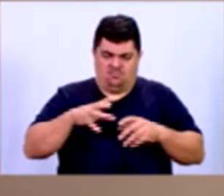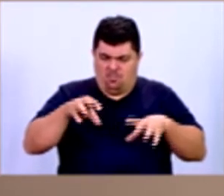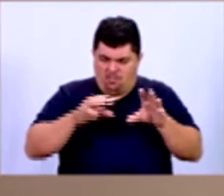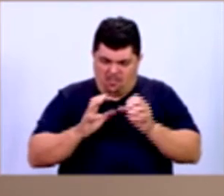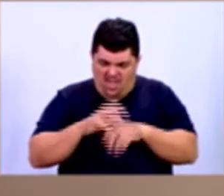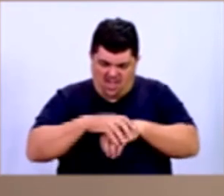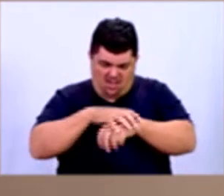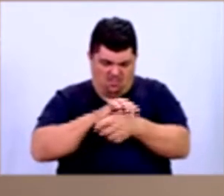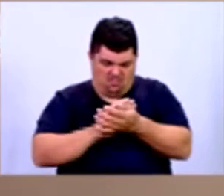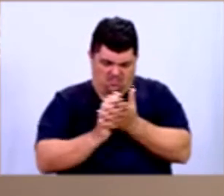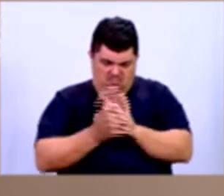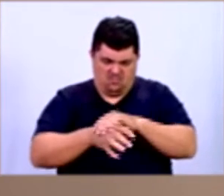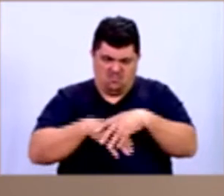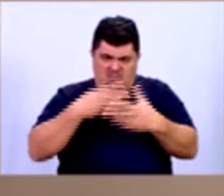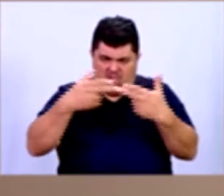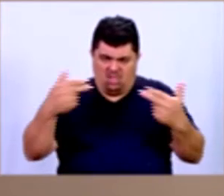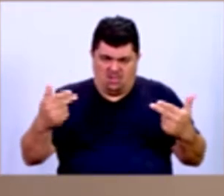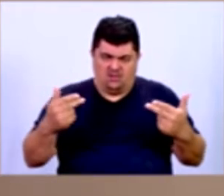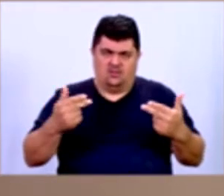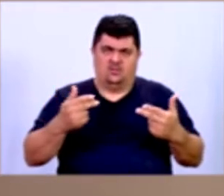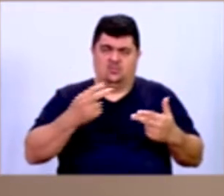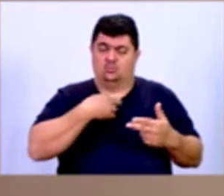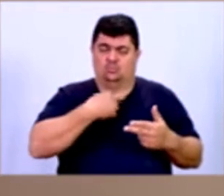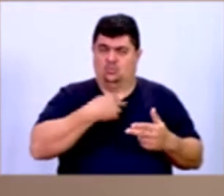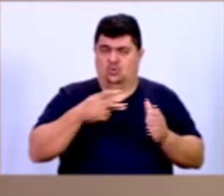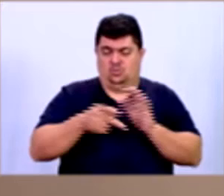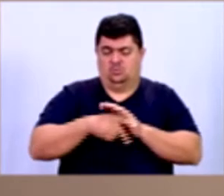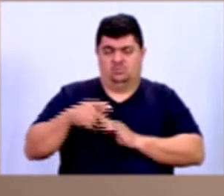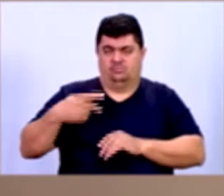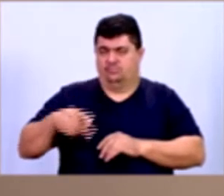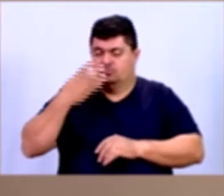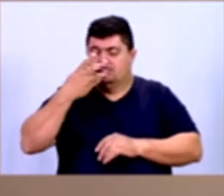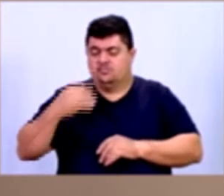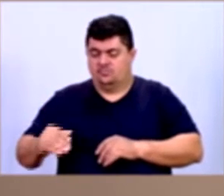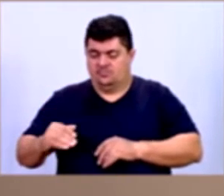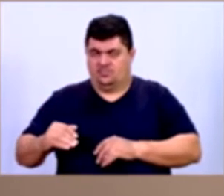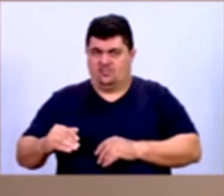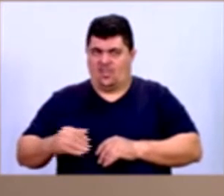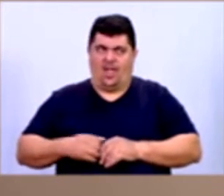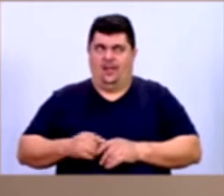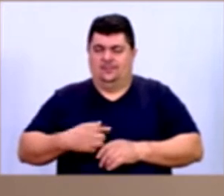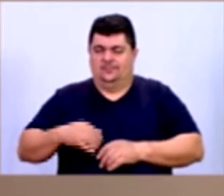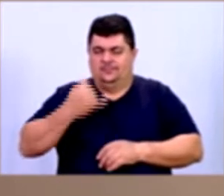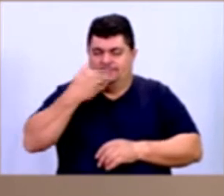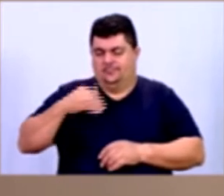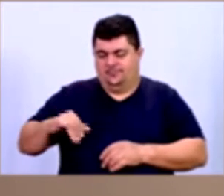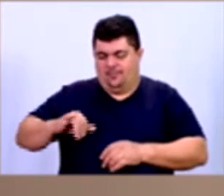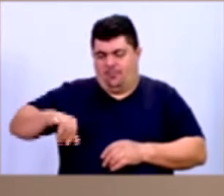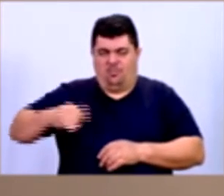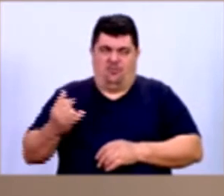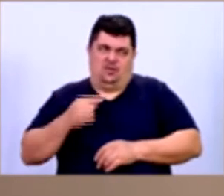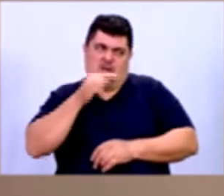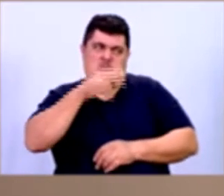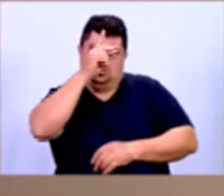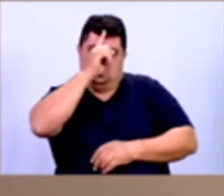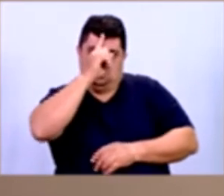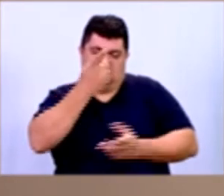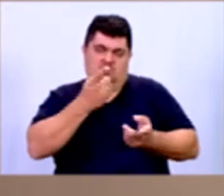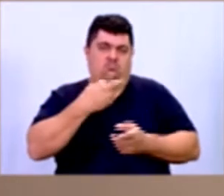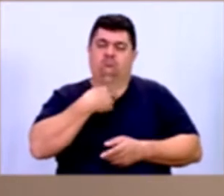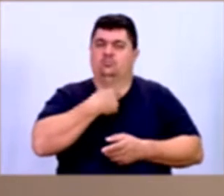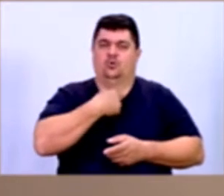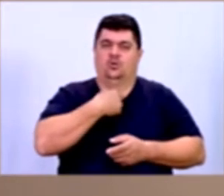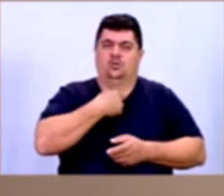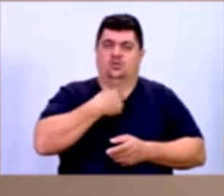importante que esse material concreto não seja infantilizado. O que vai tornar o material mais adulto ou menos adulto, vai ser a forma